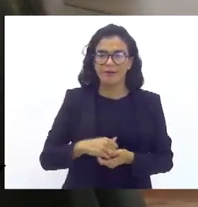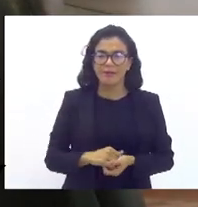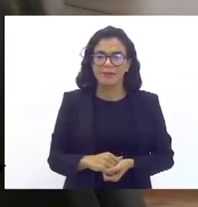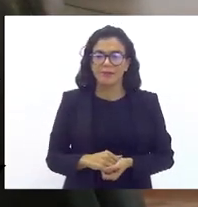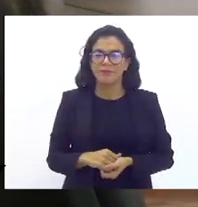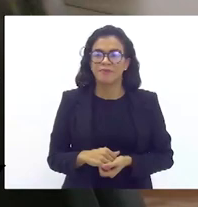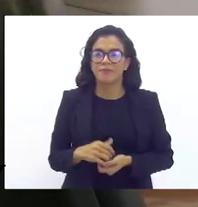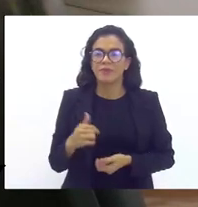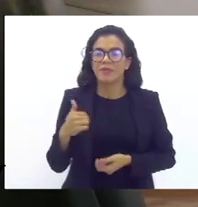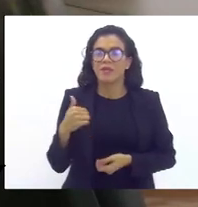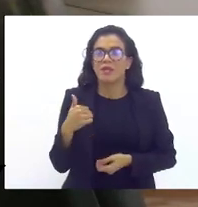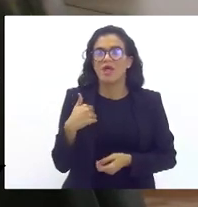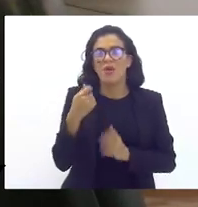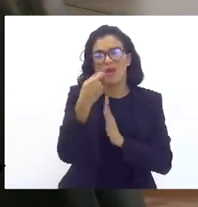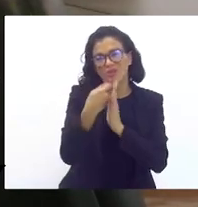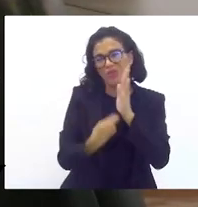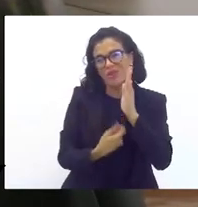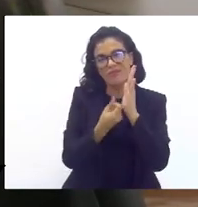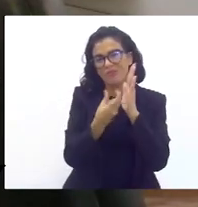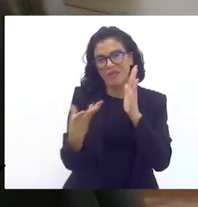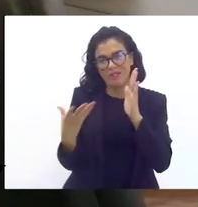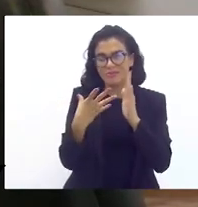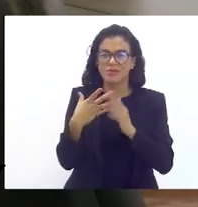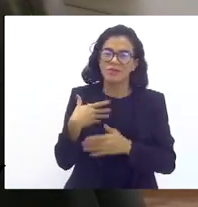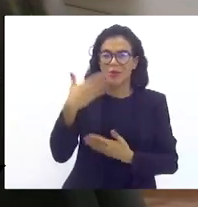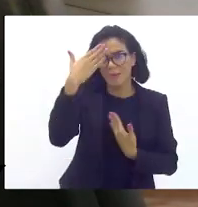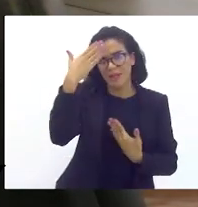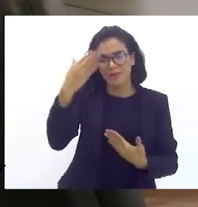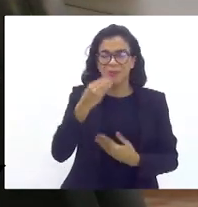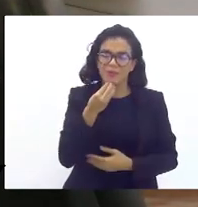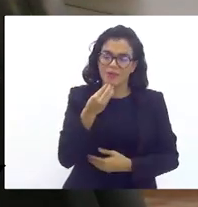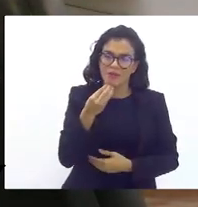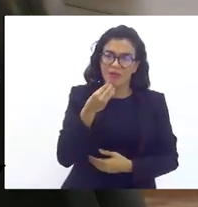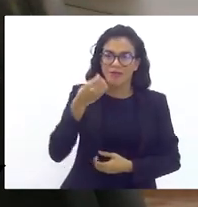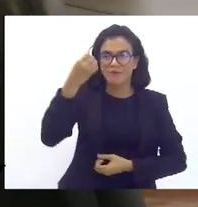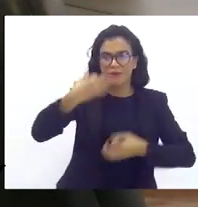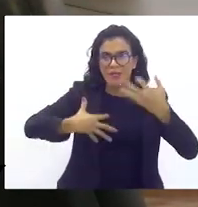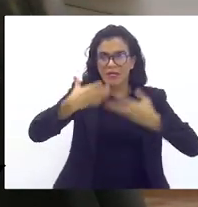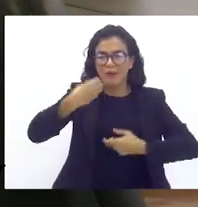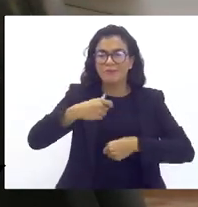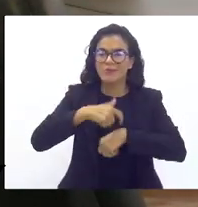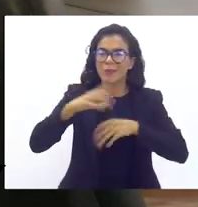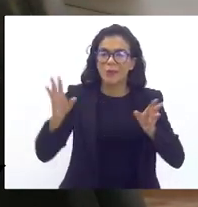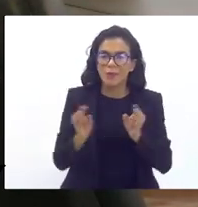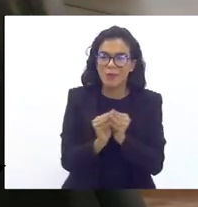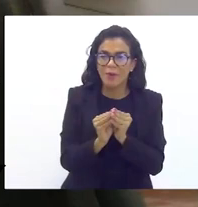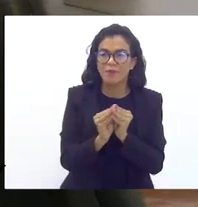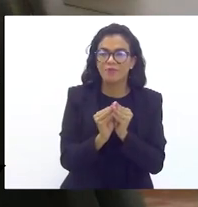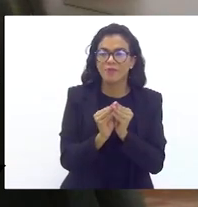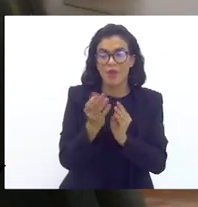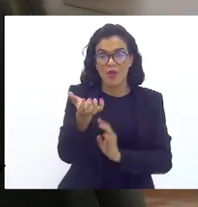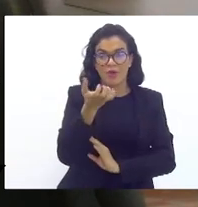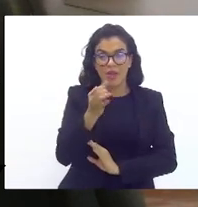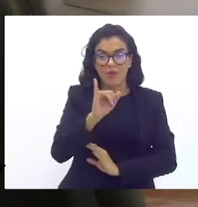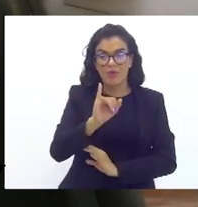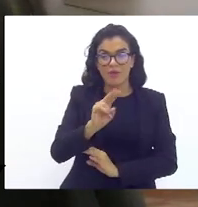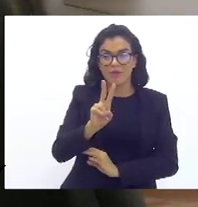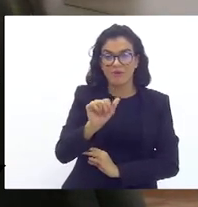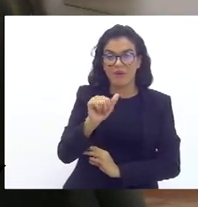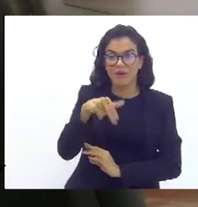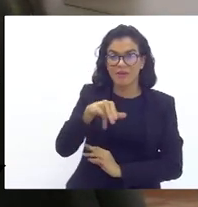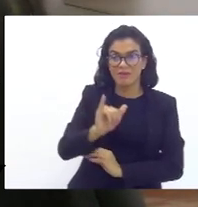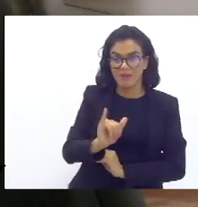eu anotei várias coisas agradeço muitas oportunidade de falar o tempo era pequeno eu quero que o Ivani do movimento